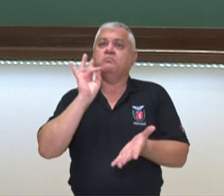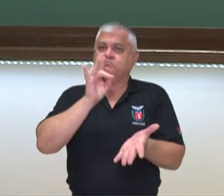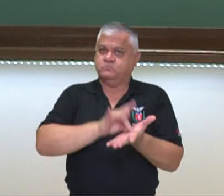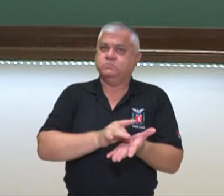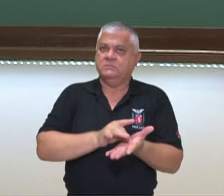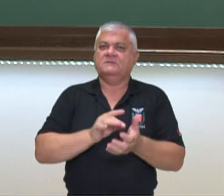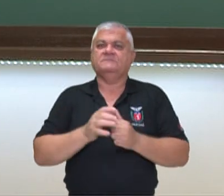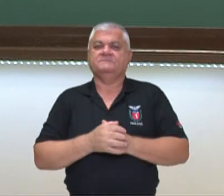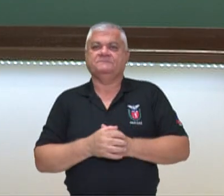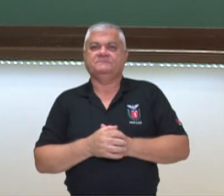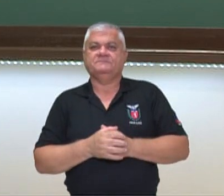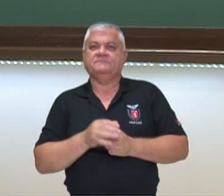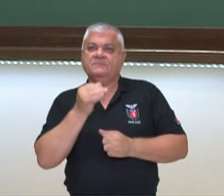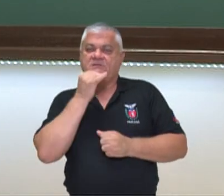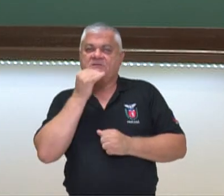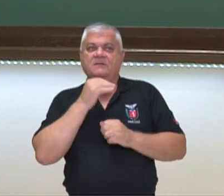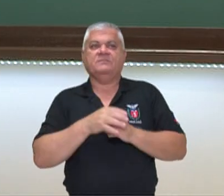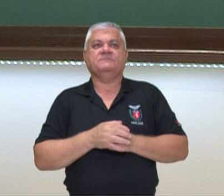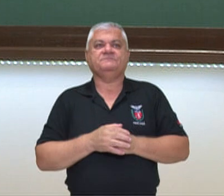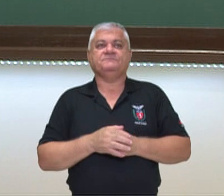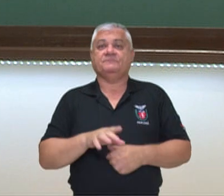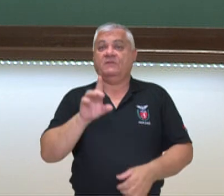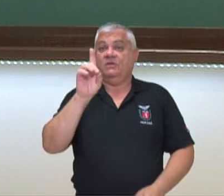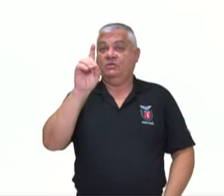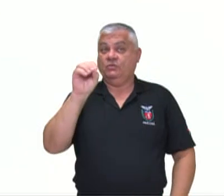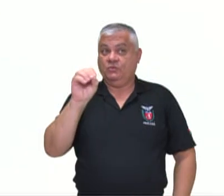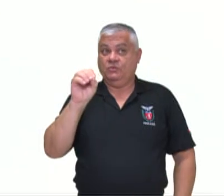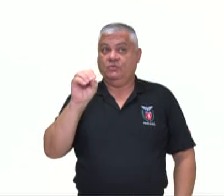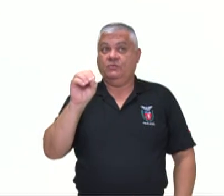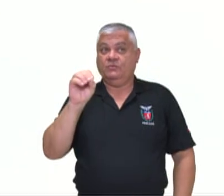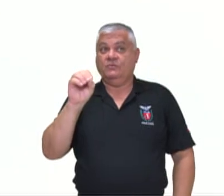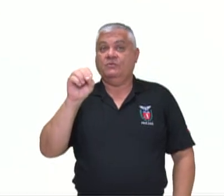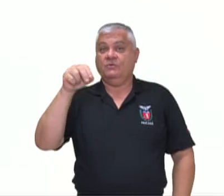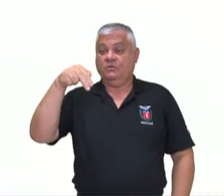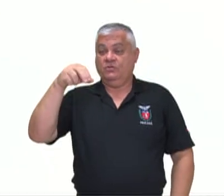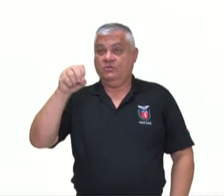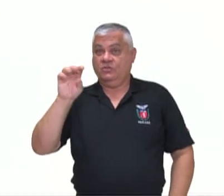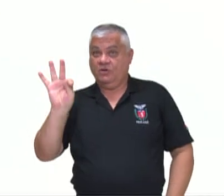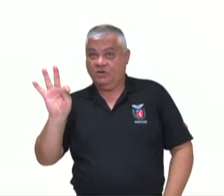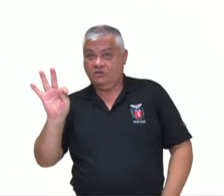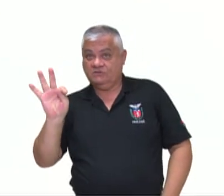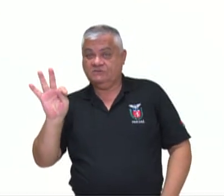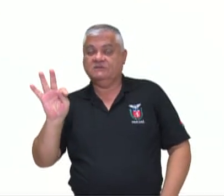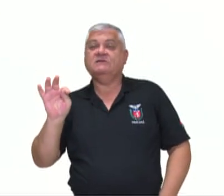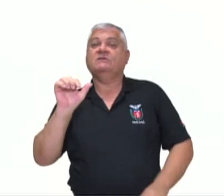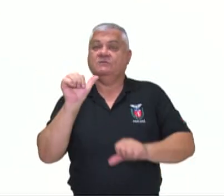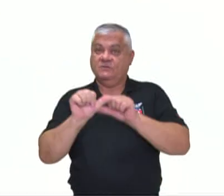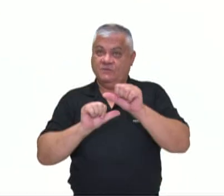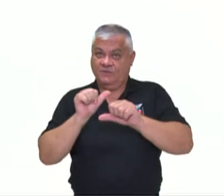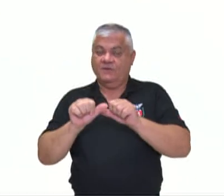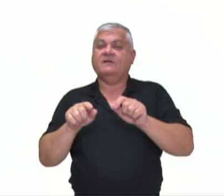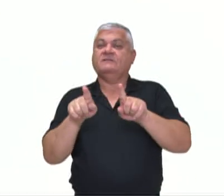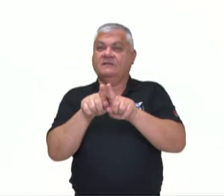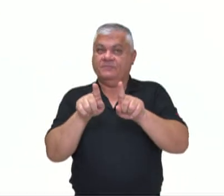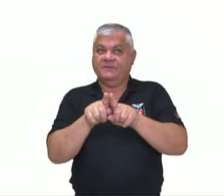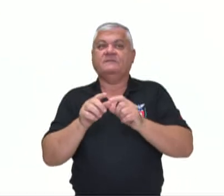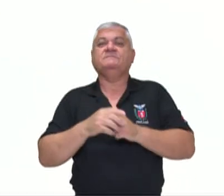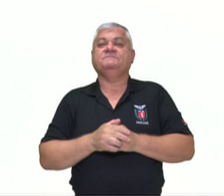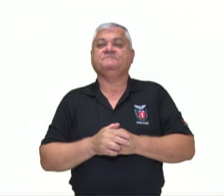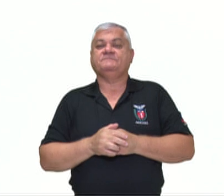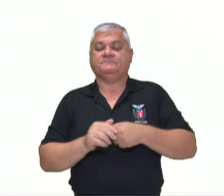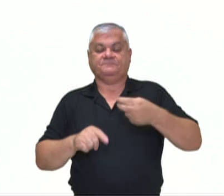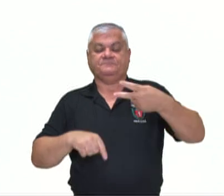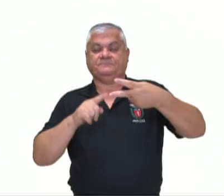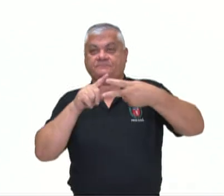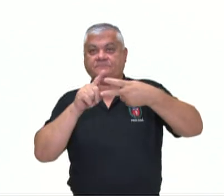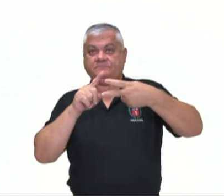Do not ou don't para I, you e we, you, they. Então, as duas primeiras pessoas do singular